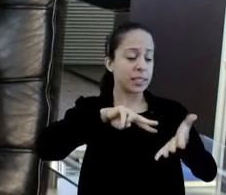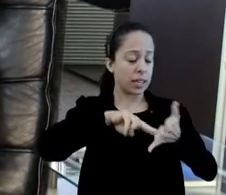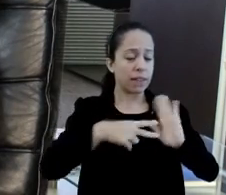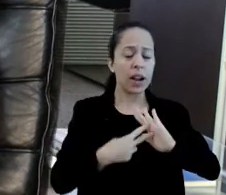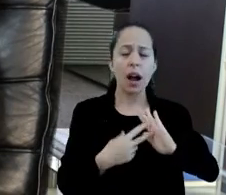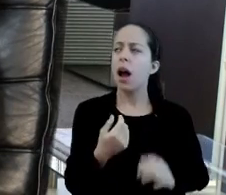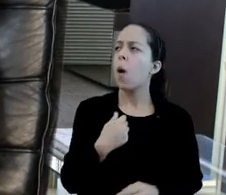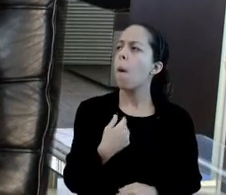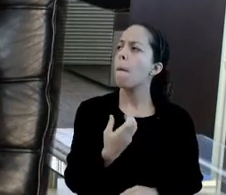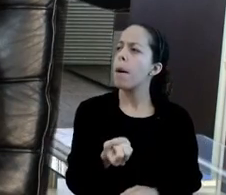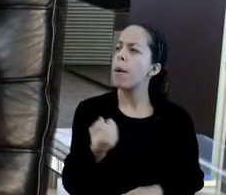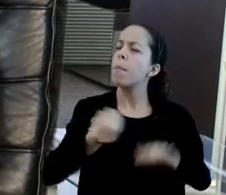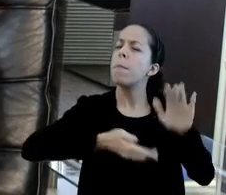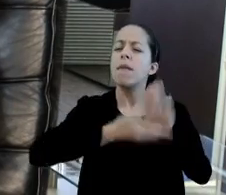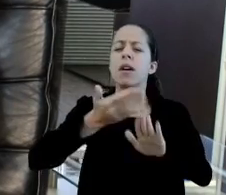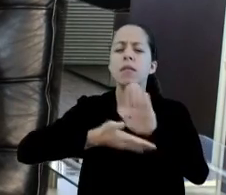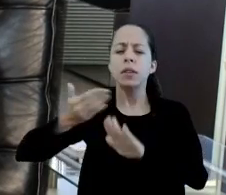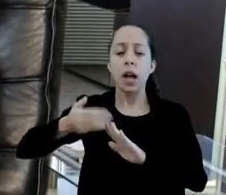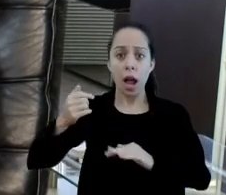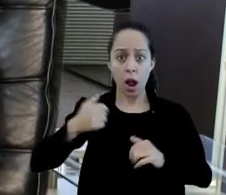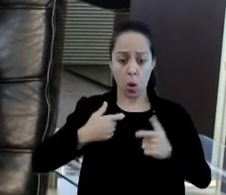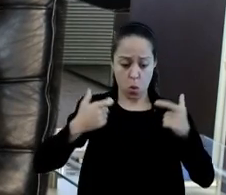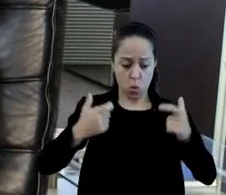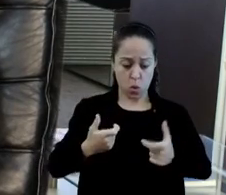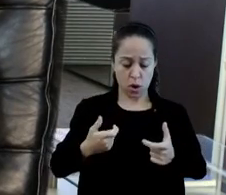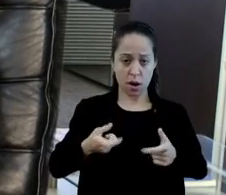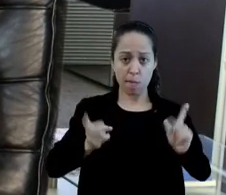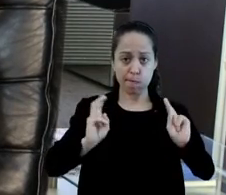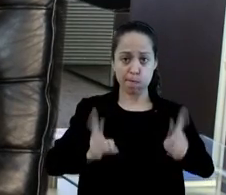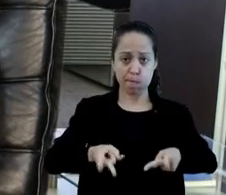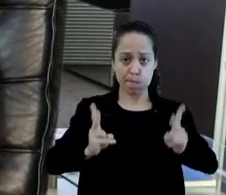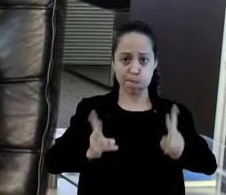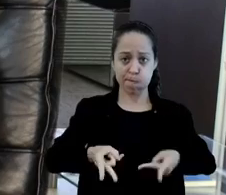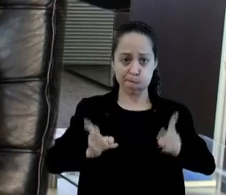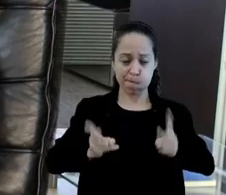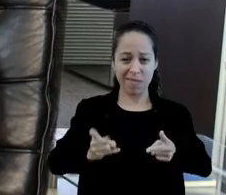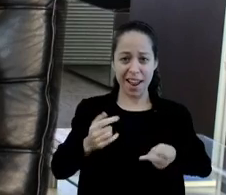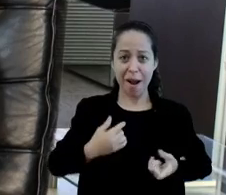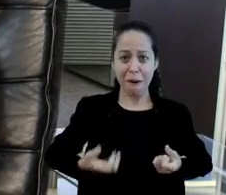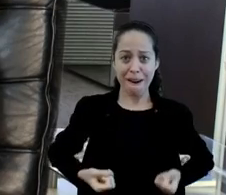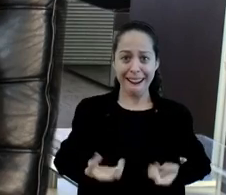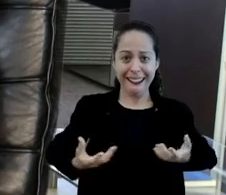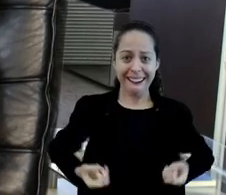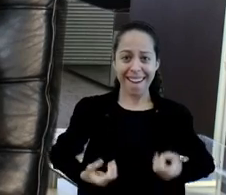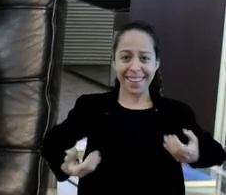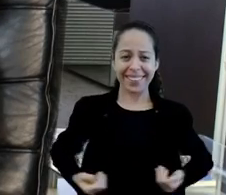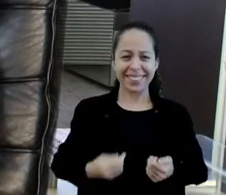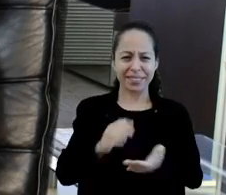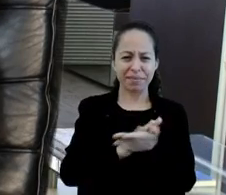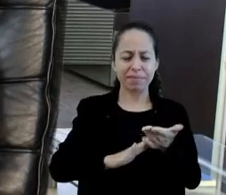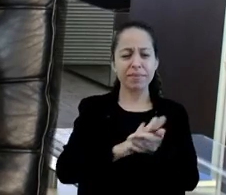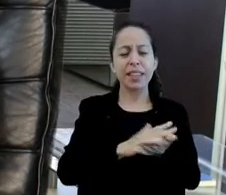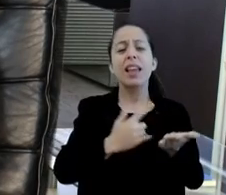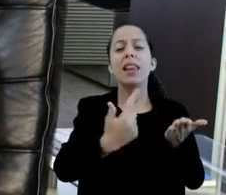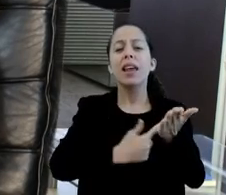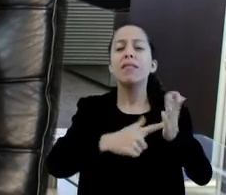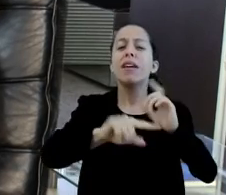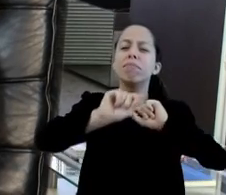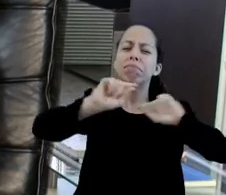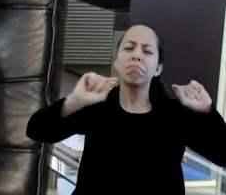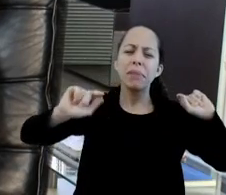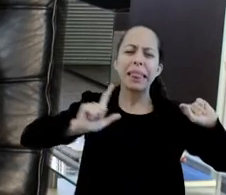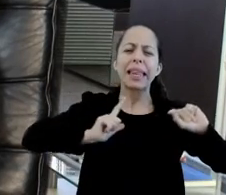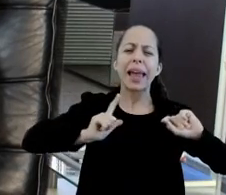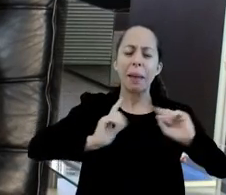fala isso. E sem gastar quase nada também, né? Porque livro, gente, tem para todo lado, as bibliotecas